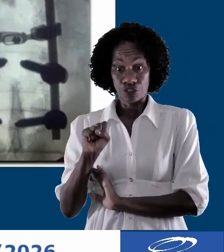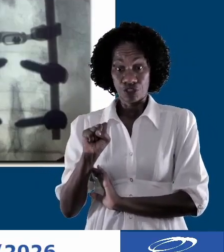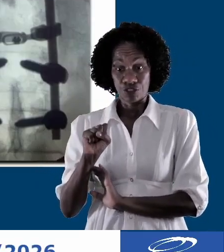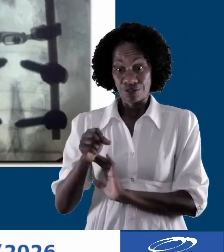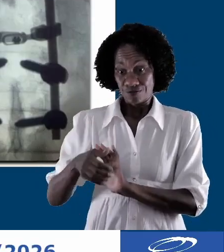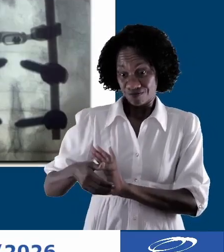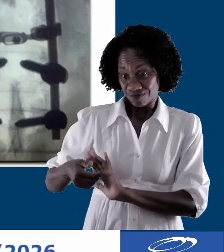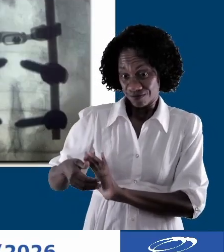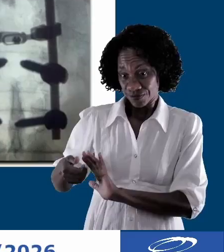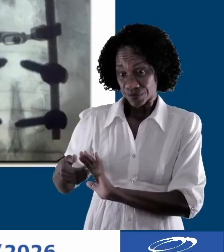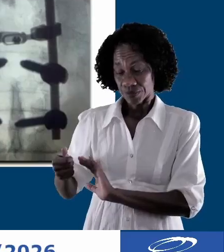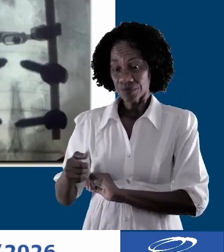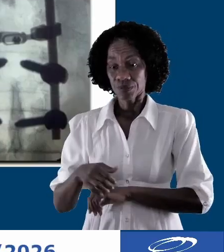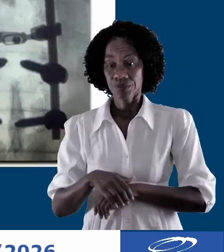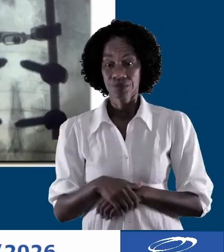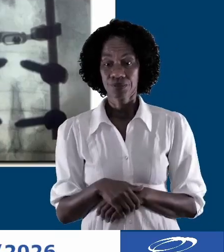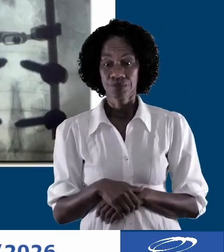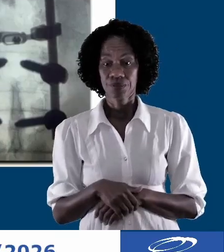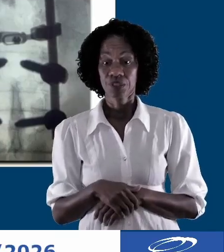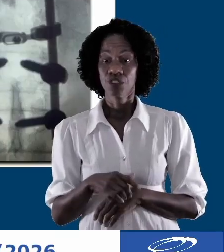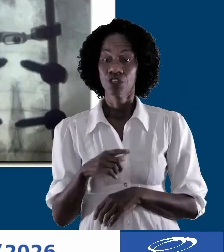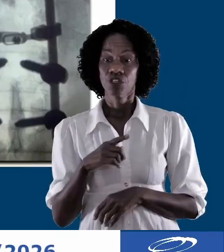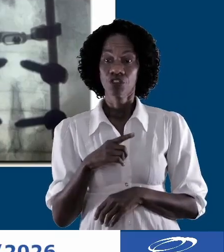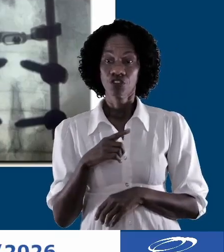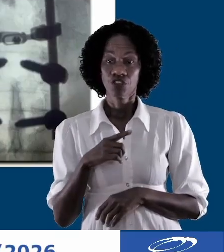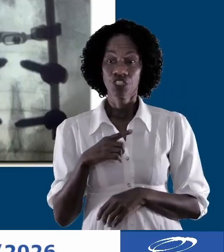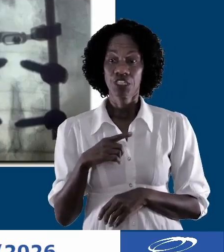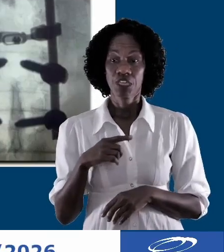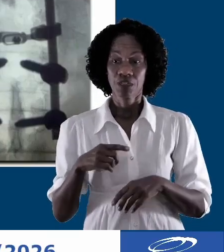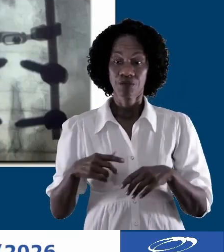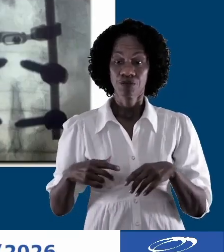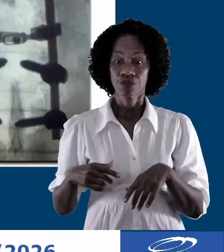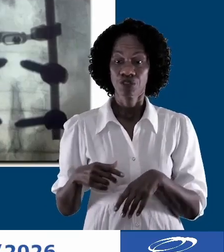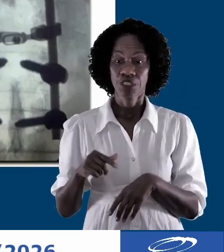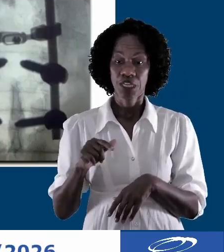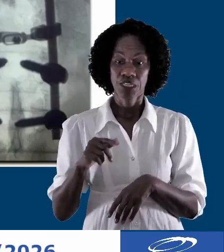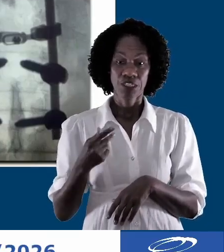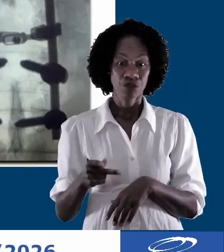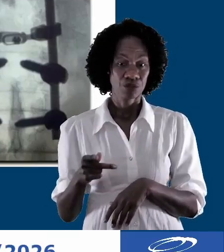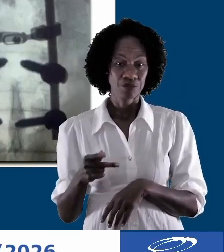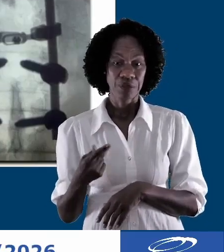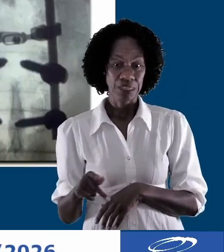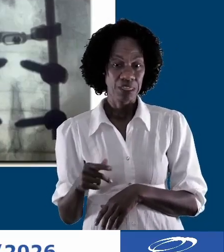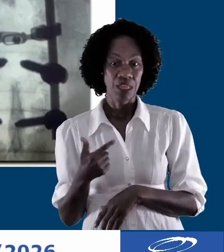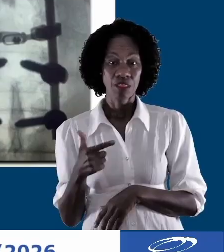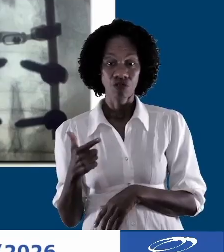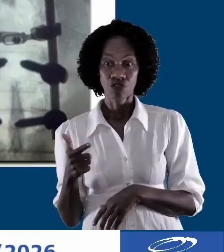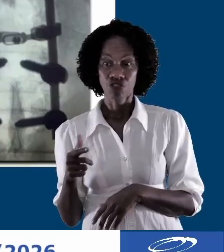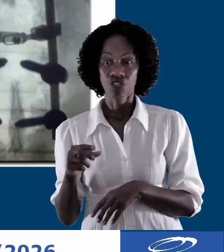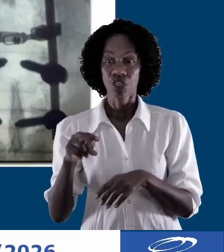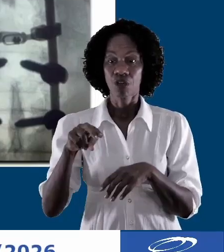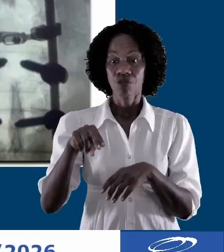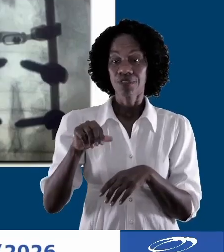Nessa época a gente estava com um navegador emprestado, nós não temos ainda aqui no INTO, mas o navegador permite a gente a colocação do